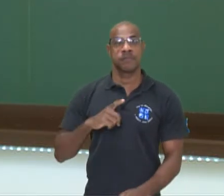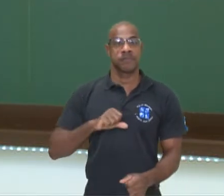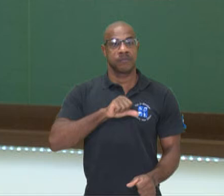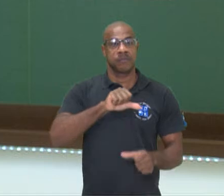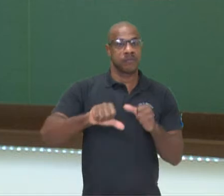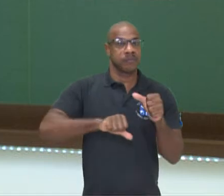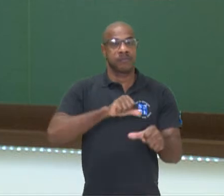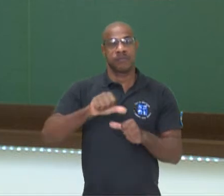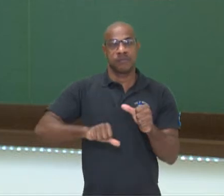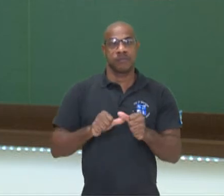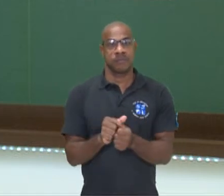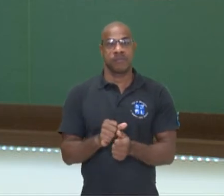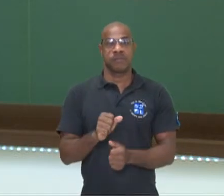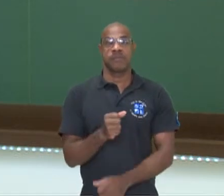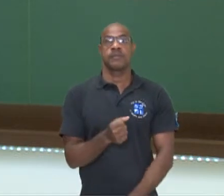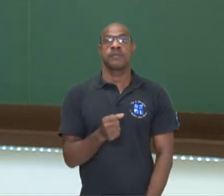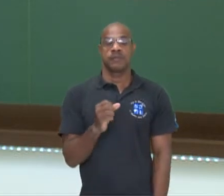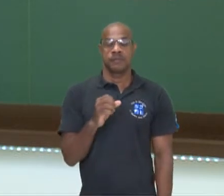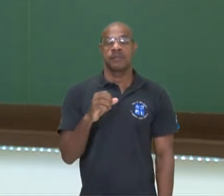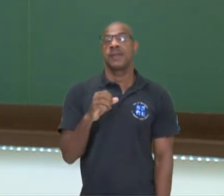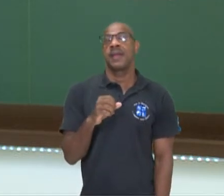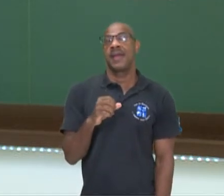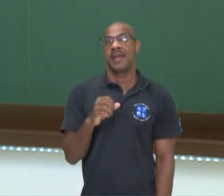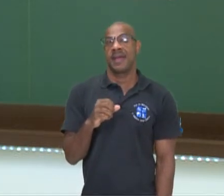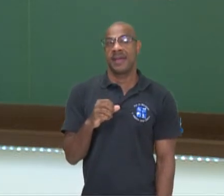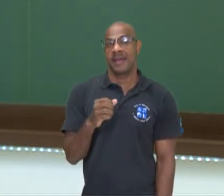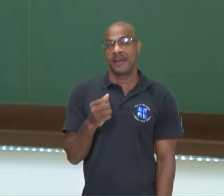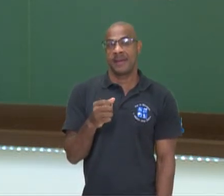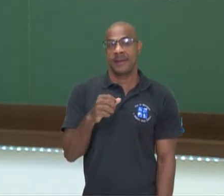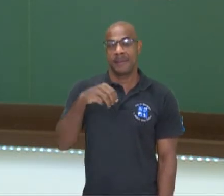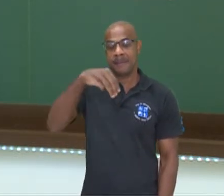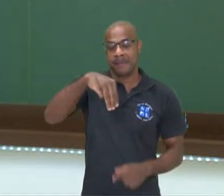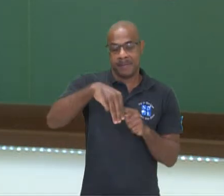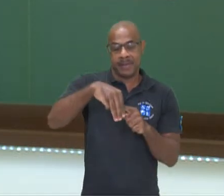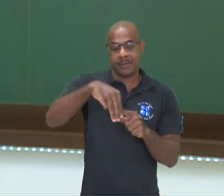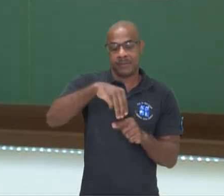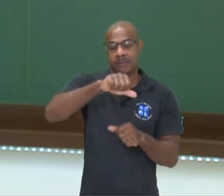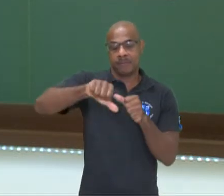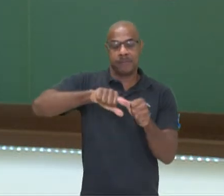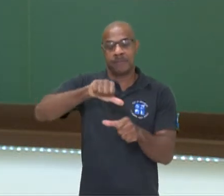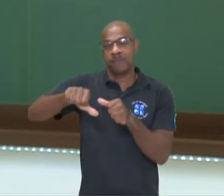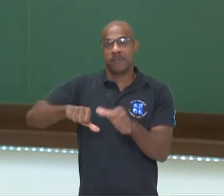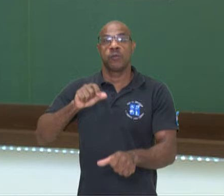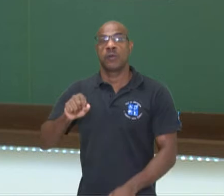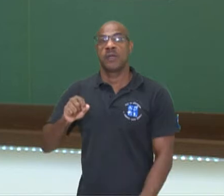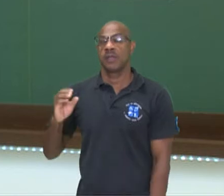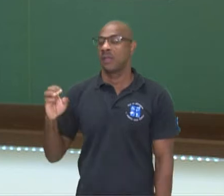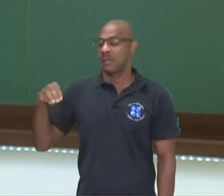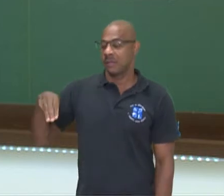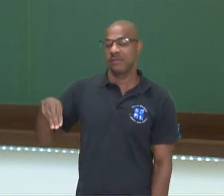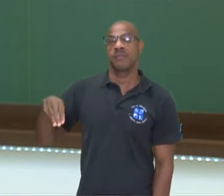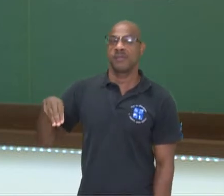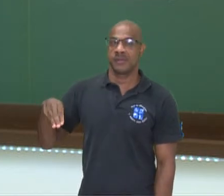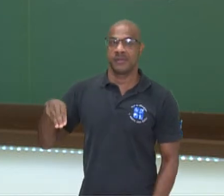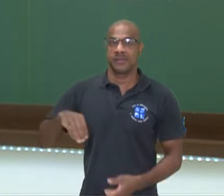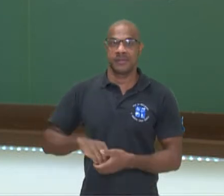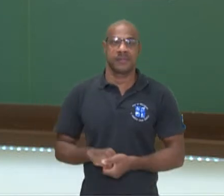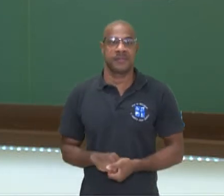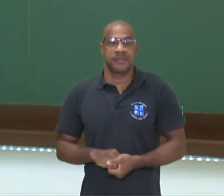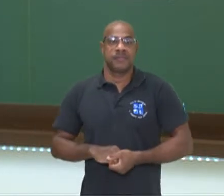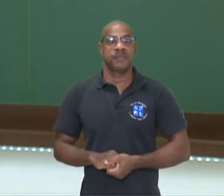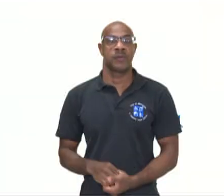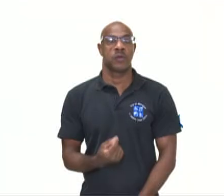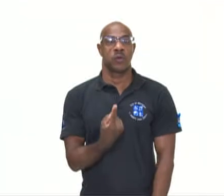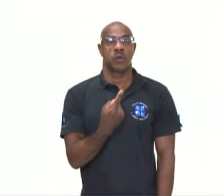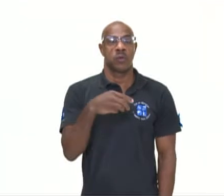transformar esse metro para centímetro. Porque você lembra que nas opções todas nós temos centímetros, tá bom? Então olha lá, ó,